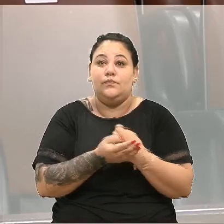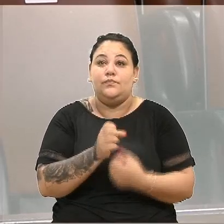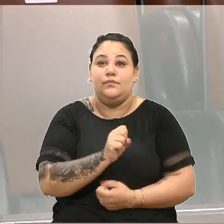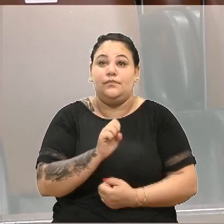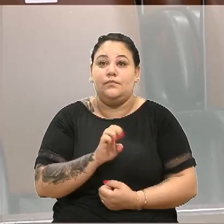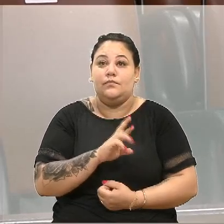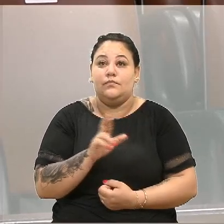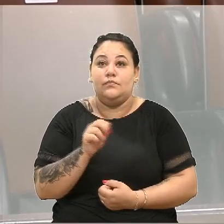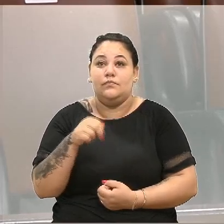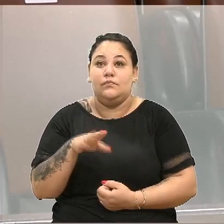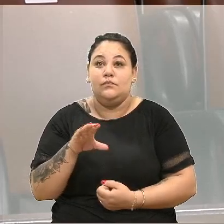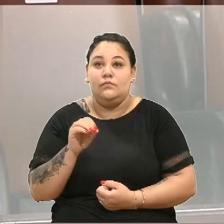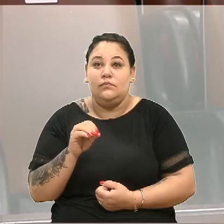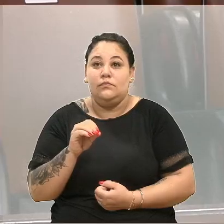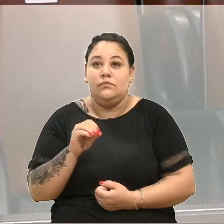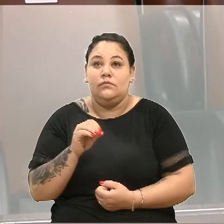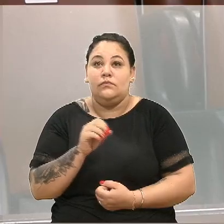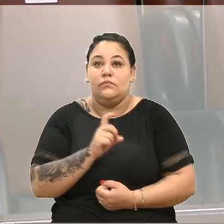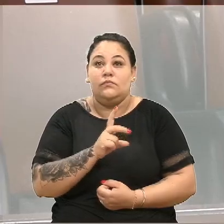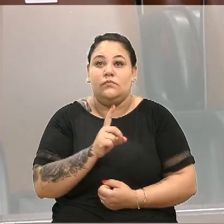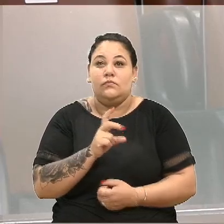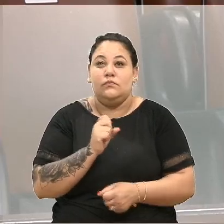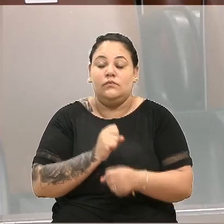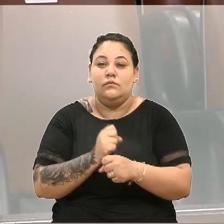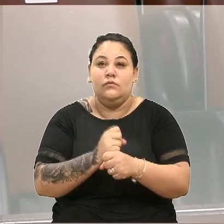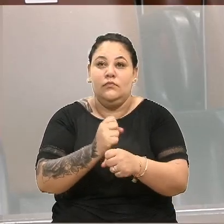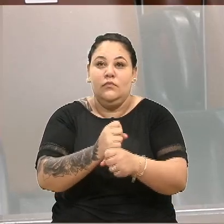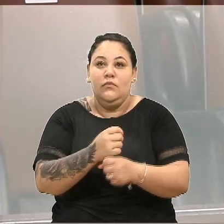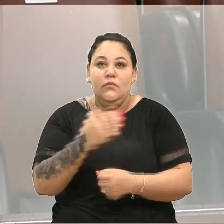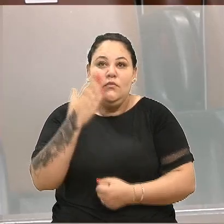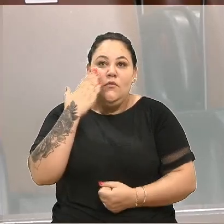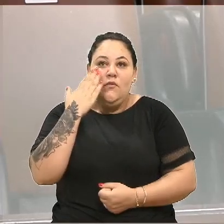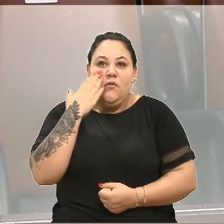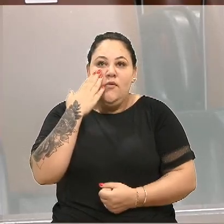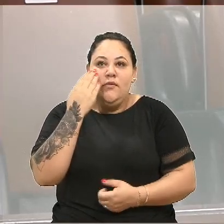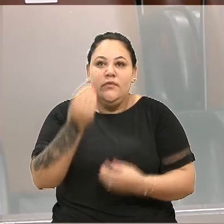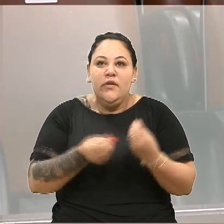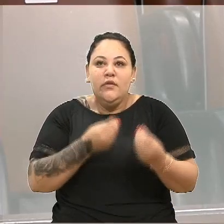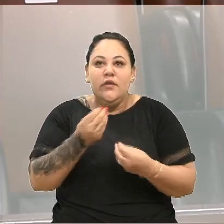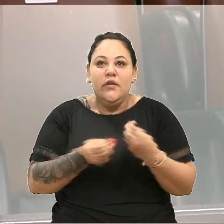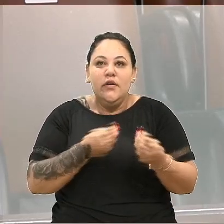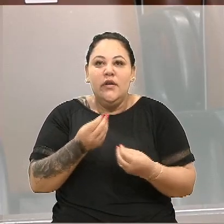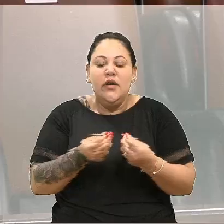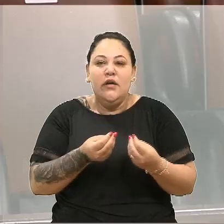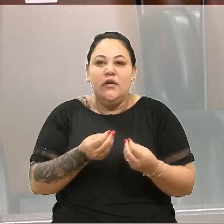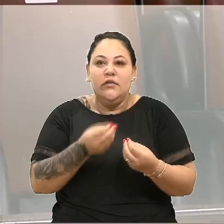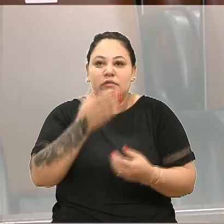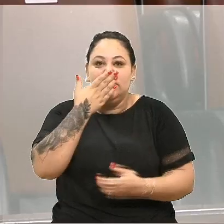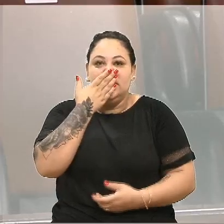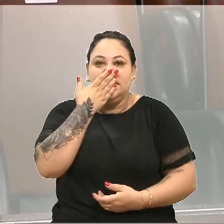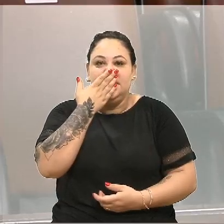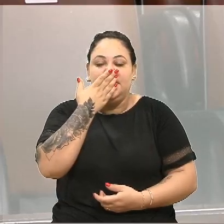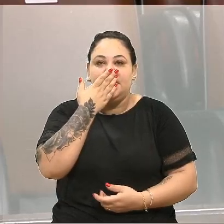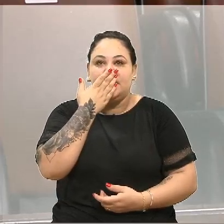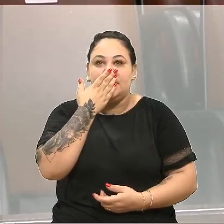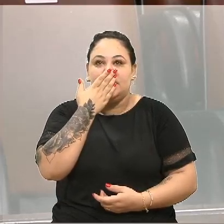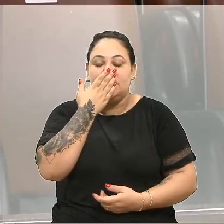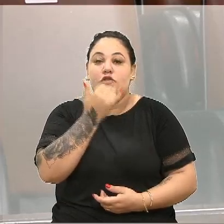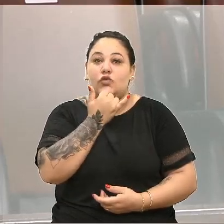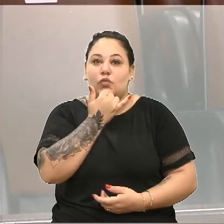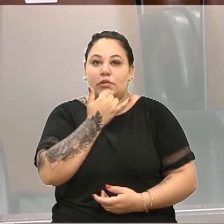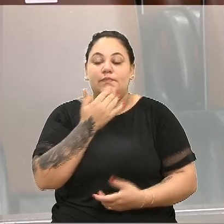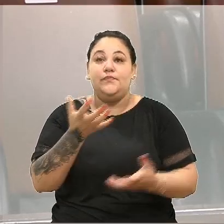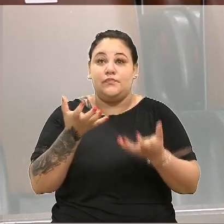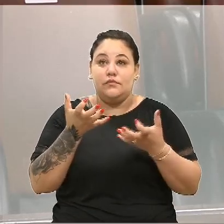12 anos, eu sei quanto é uma luta de um presidente. Mas o meu voto de congratulação quero fazer hoje à dona Celina.